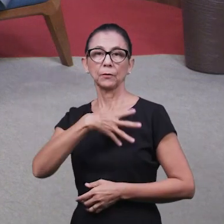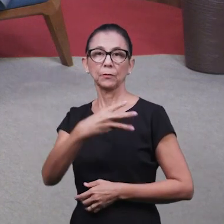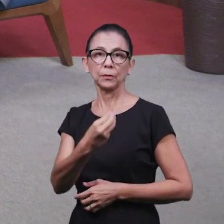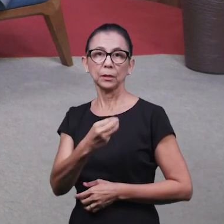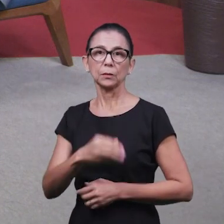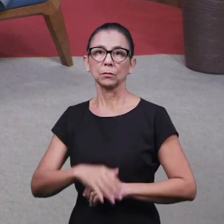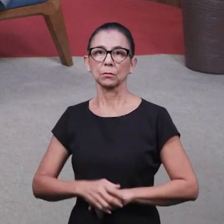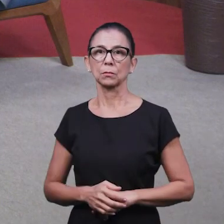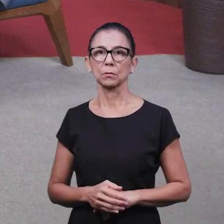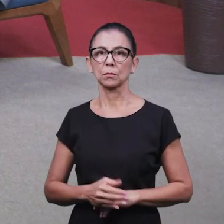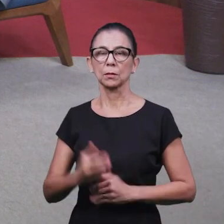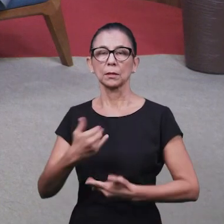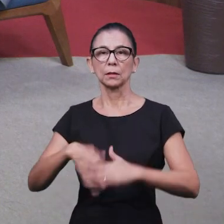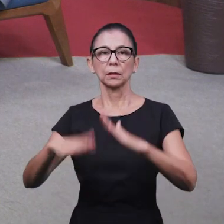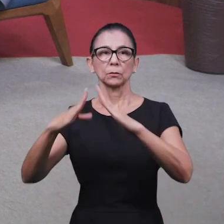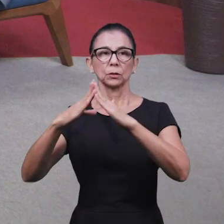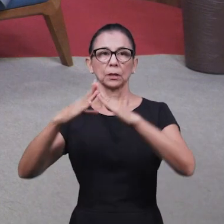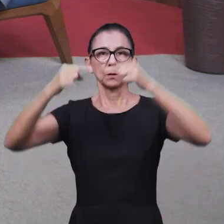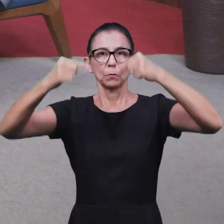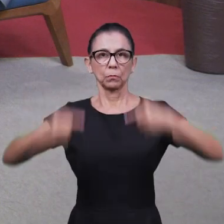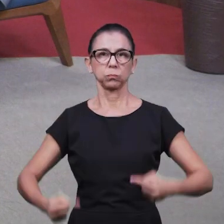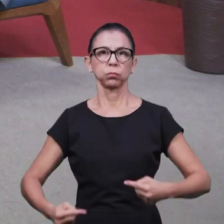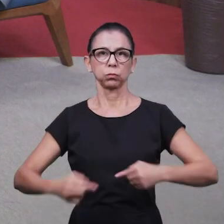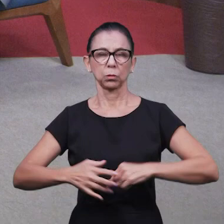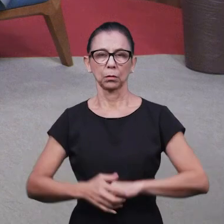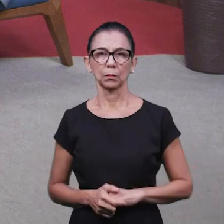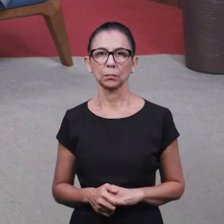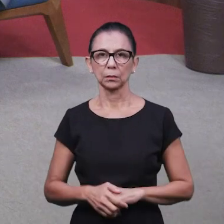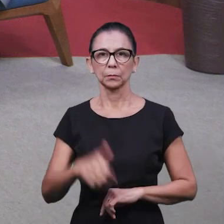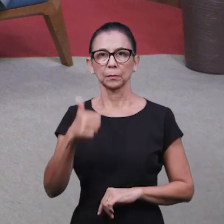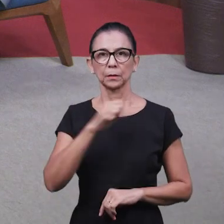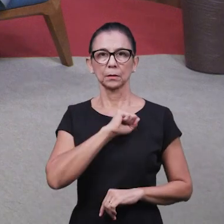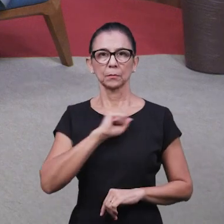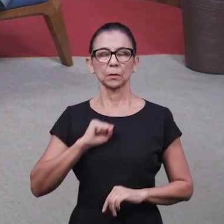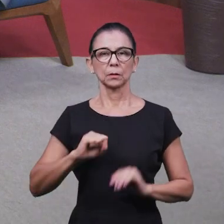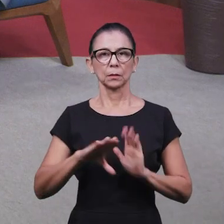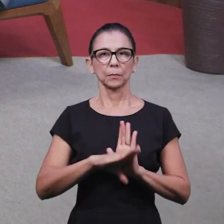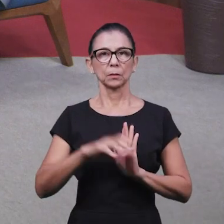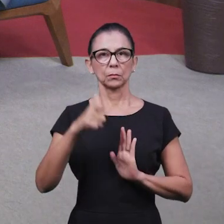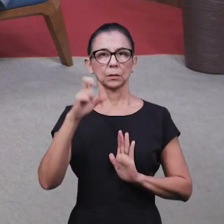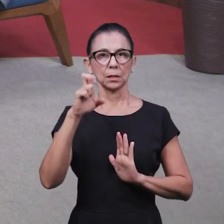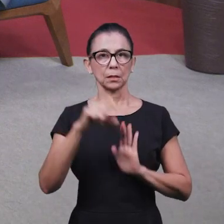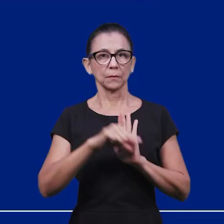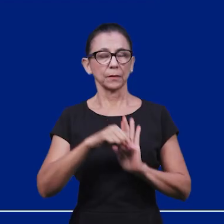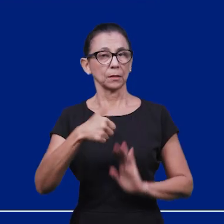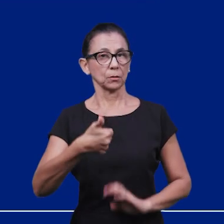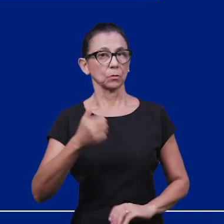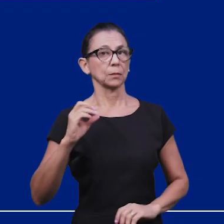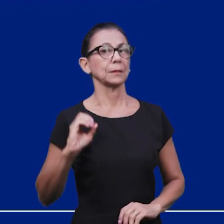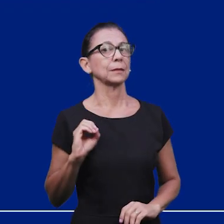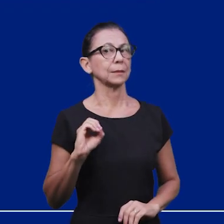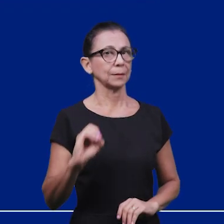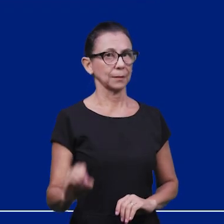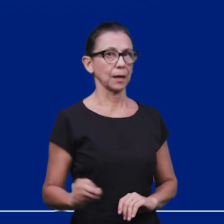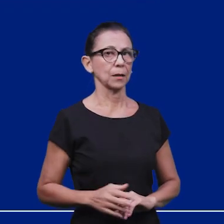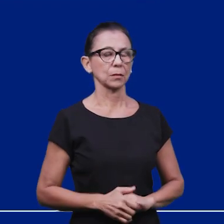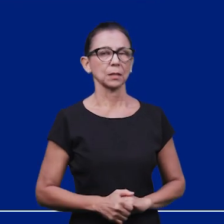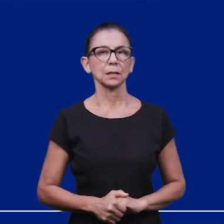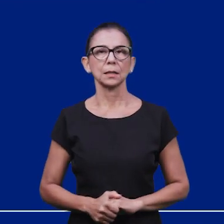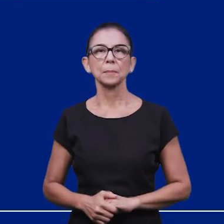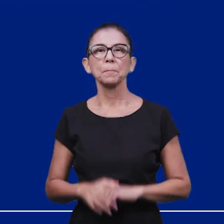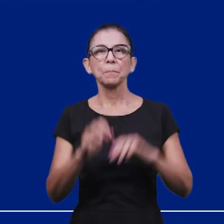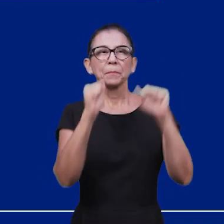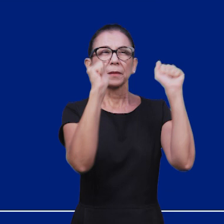casa. O primeiro, Absalão. Segundo Samuel, capítulo 15, verso 10, diz assim: E enviou